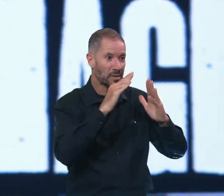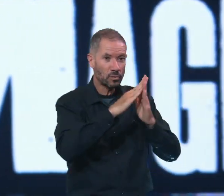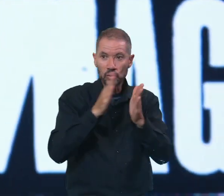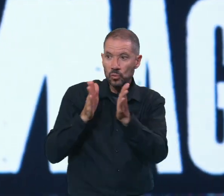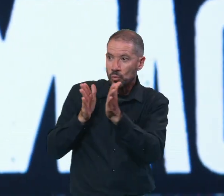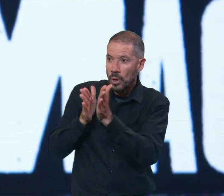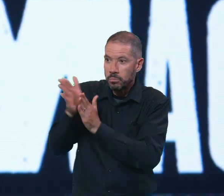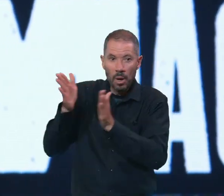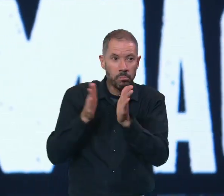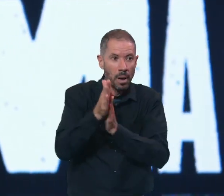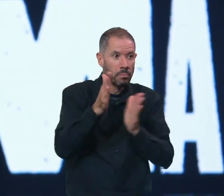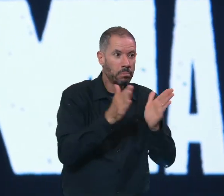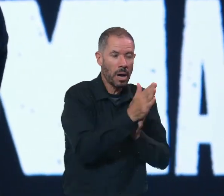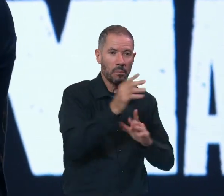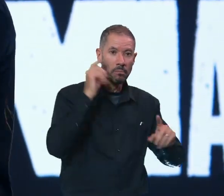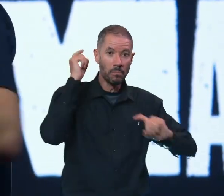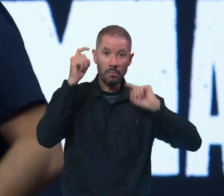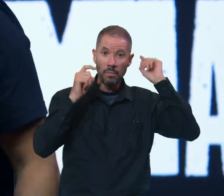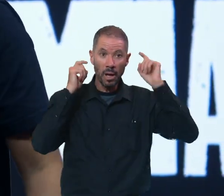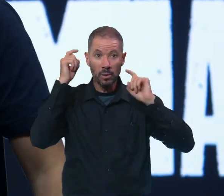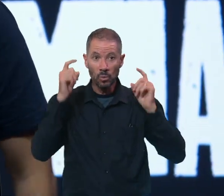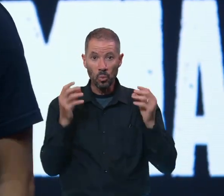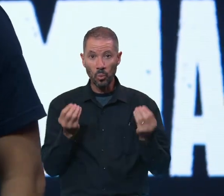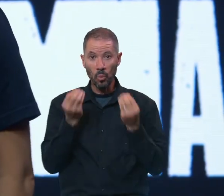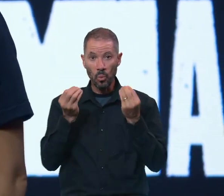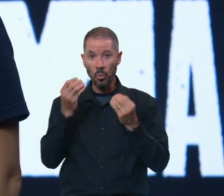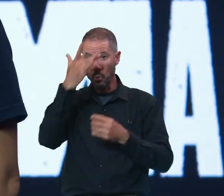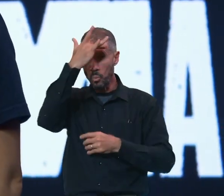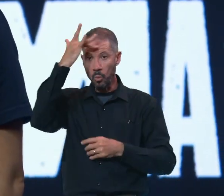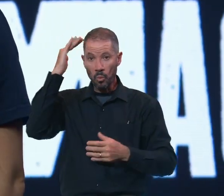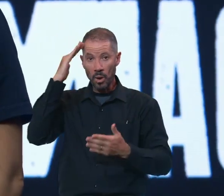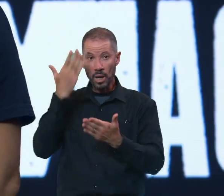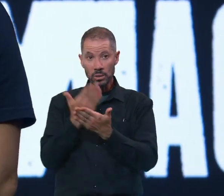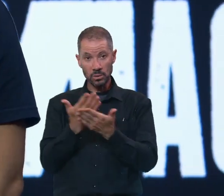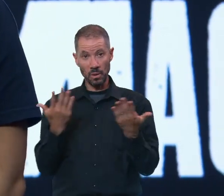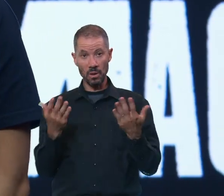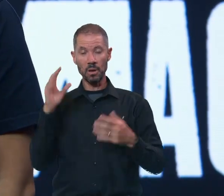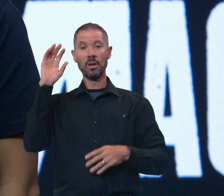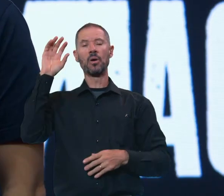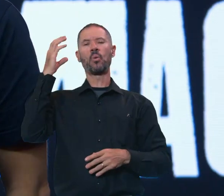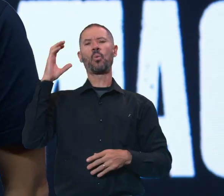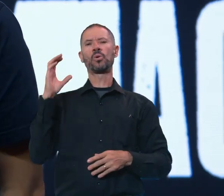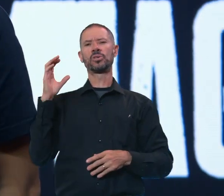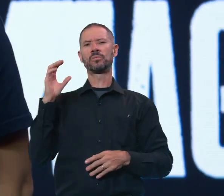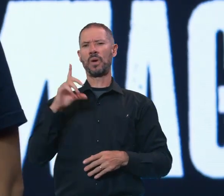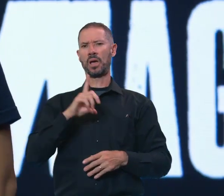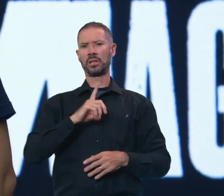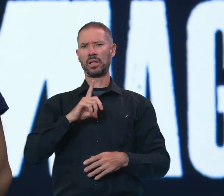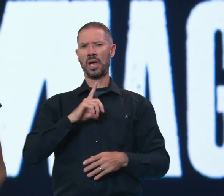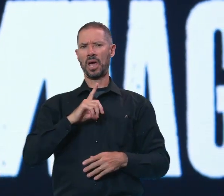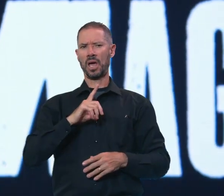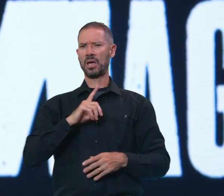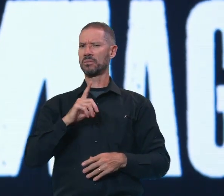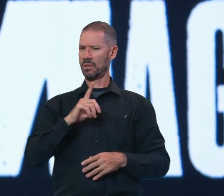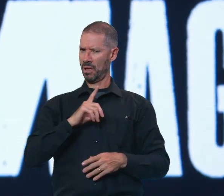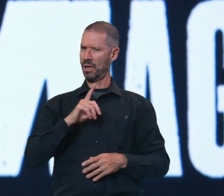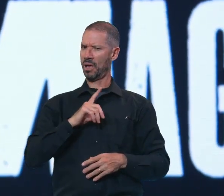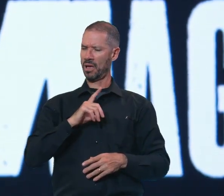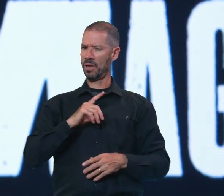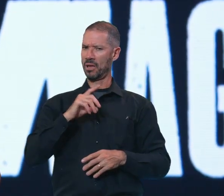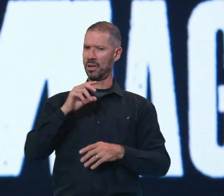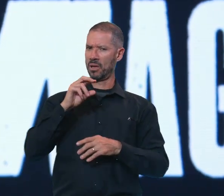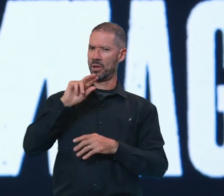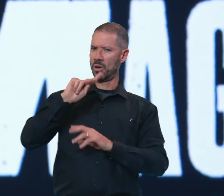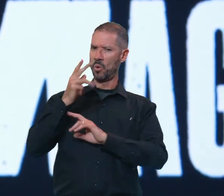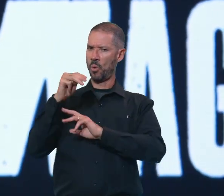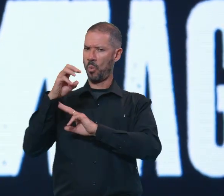negócio mais maluco, gente. Um rumor levado que o pessoal acreditou. E Curitiba? Curitiba tem rumor também? Tem. Você já